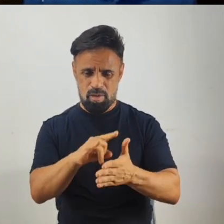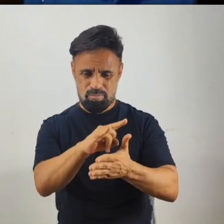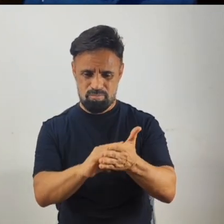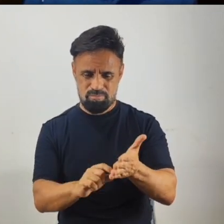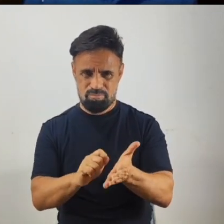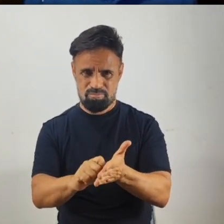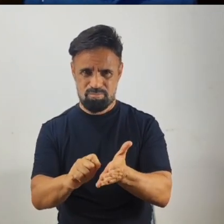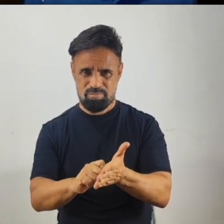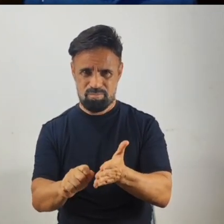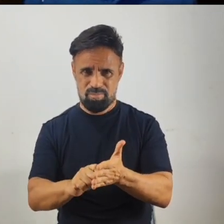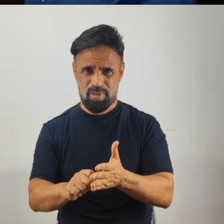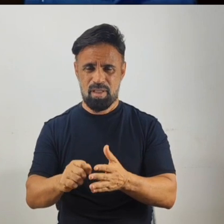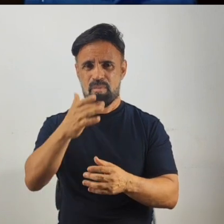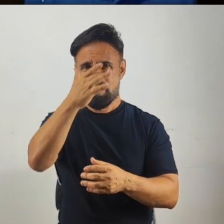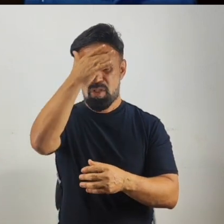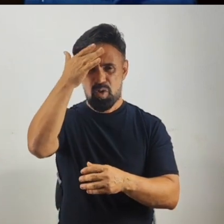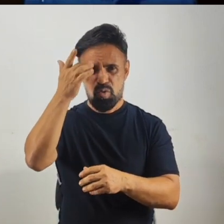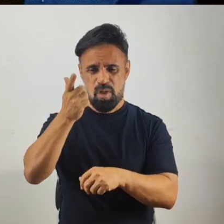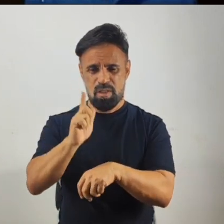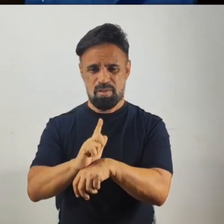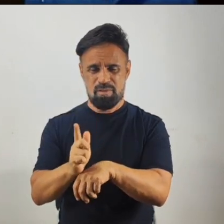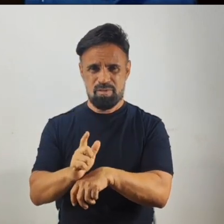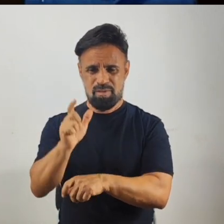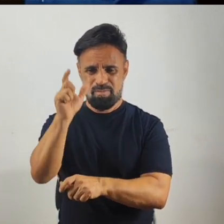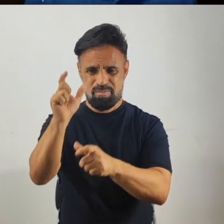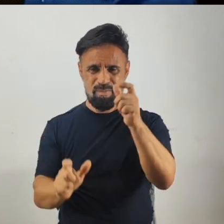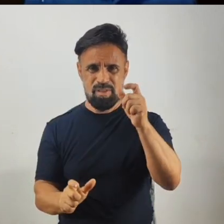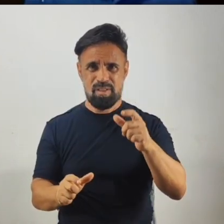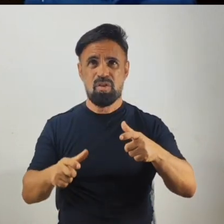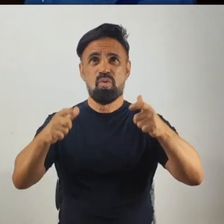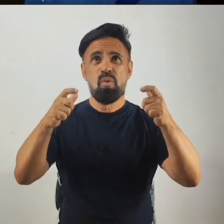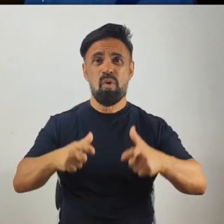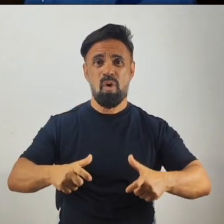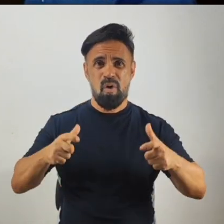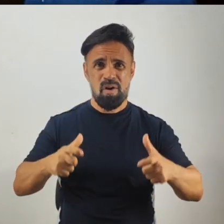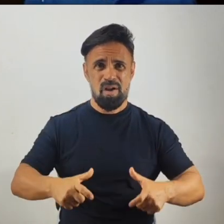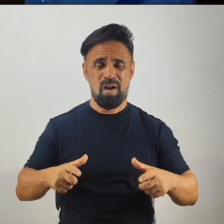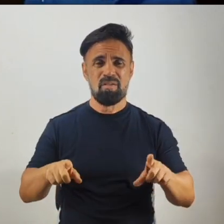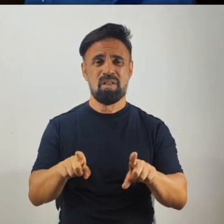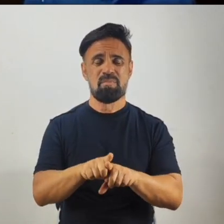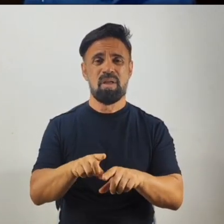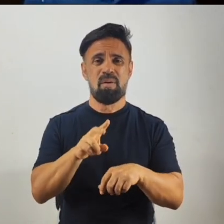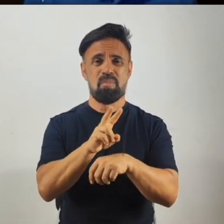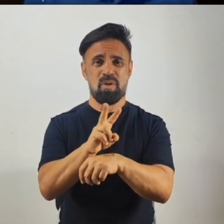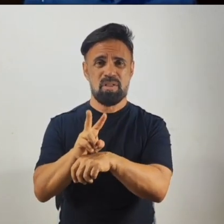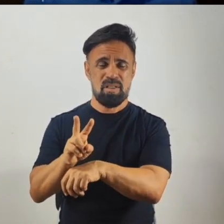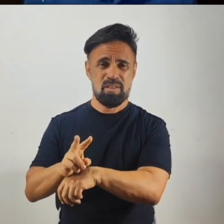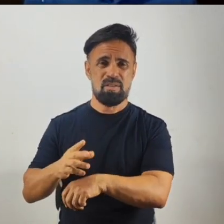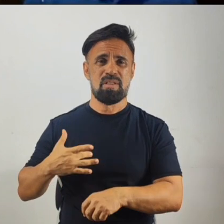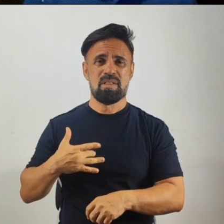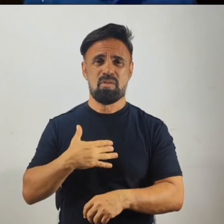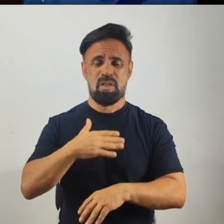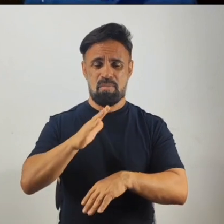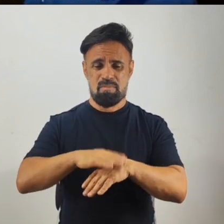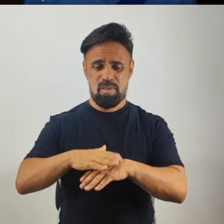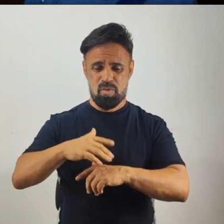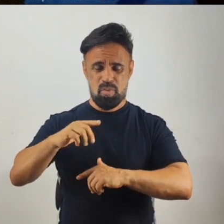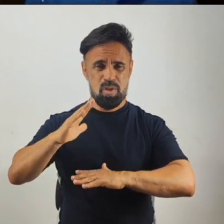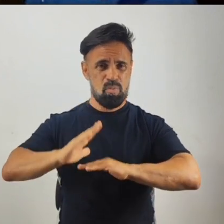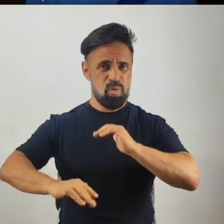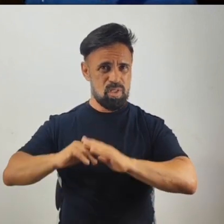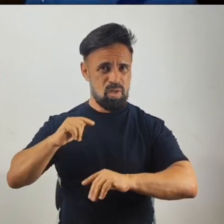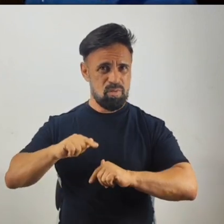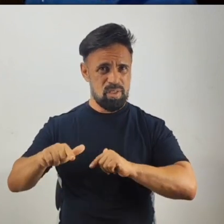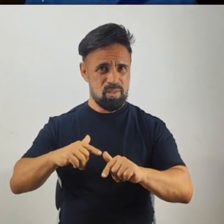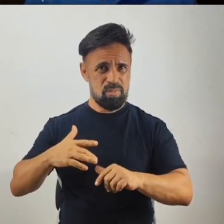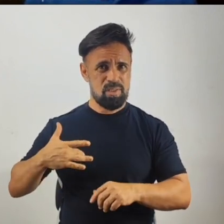organizacionais, o prontuário do paciente, a gestão de pessoal, a gestão da infraestrutura, a proteção e